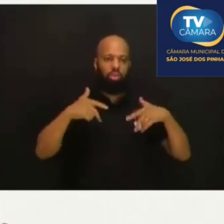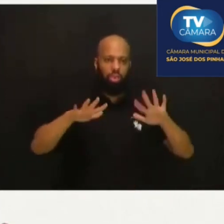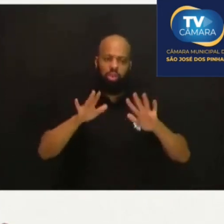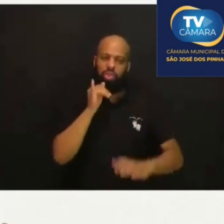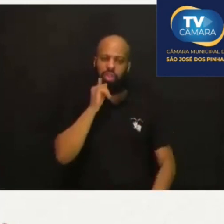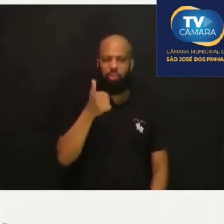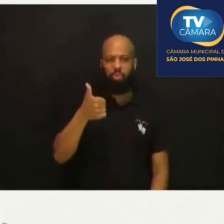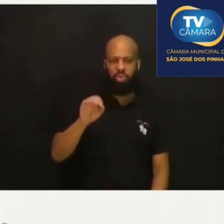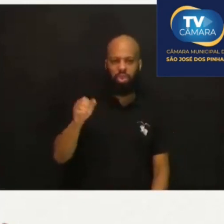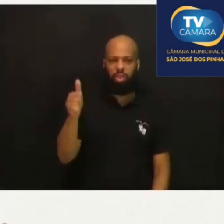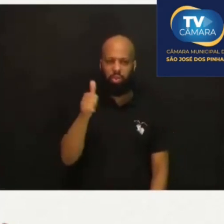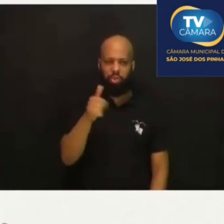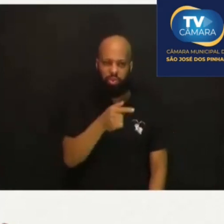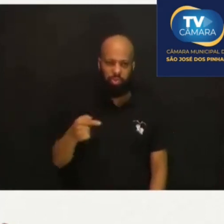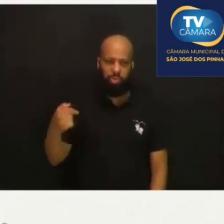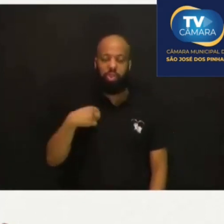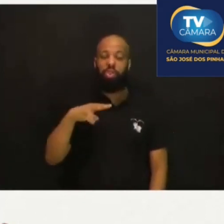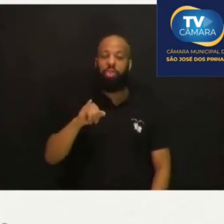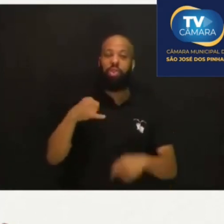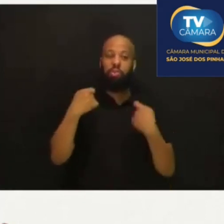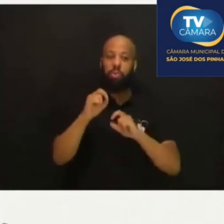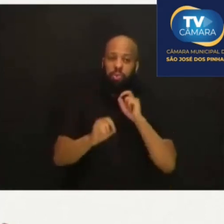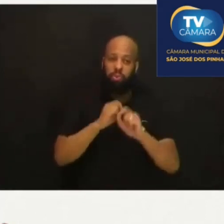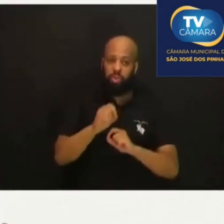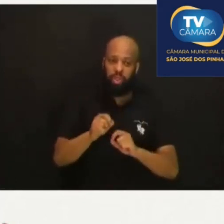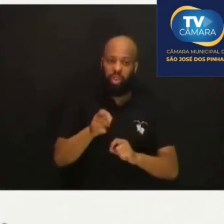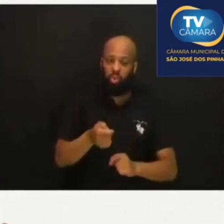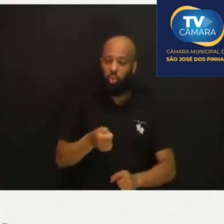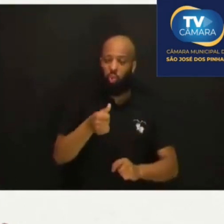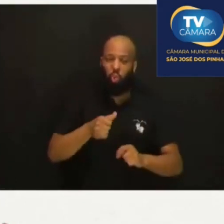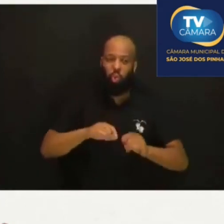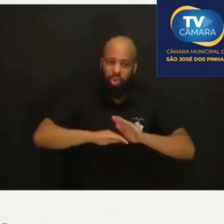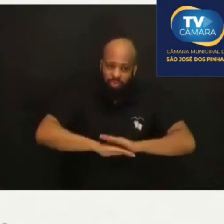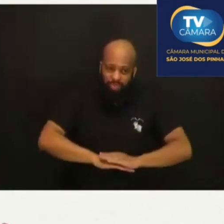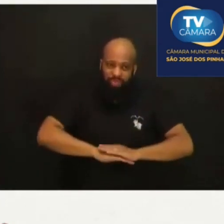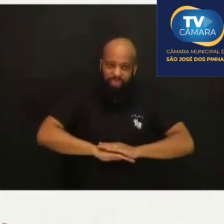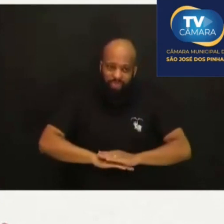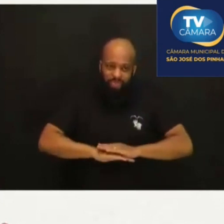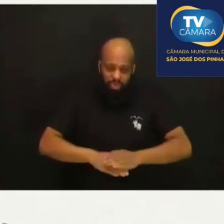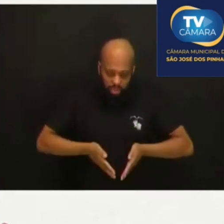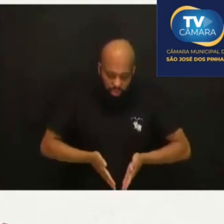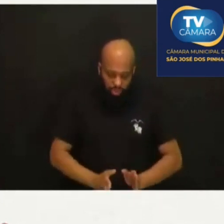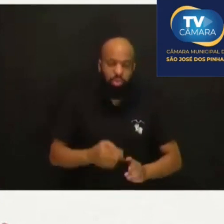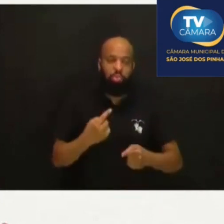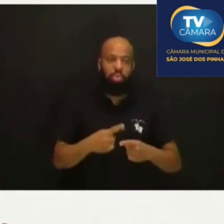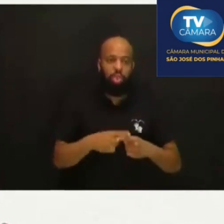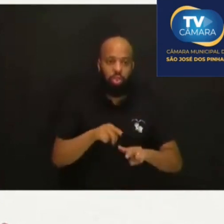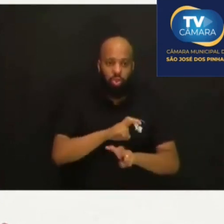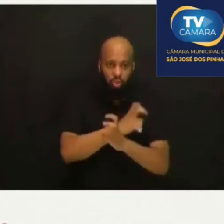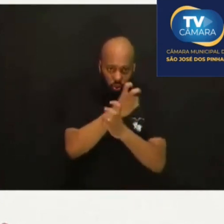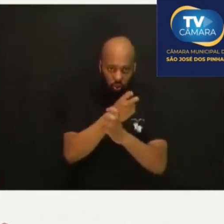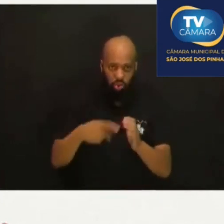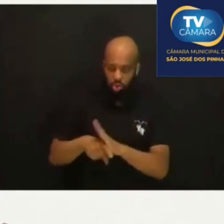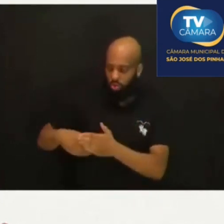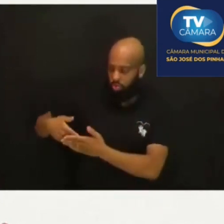semanas, eu vou precisar, de alguma maneira, induzir quase que um parto nela, porque senão aqueles ossos daquele bebê